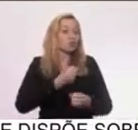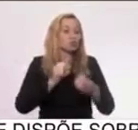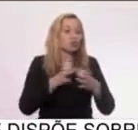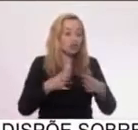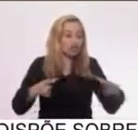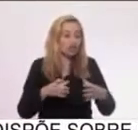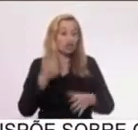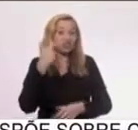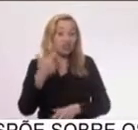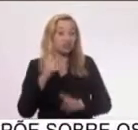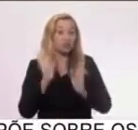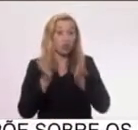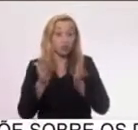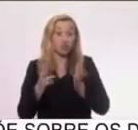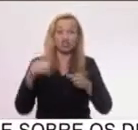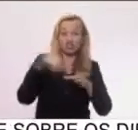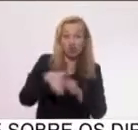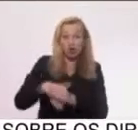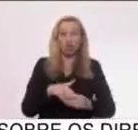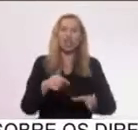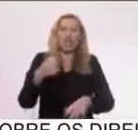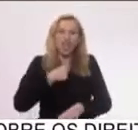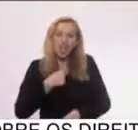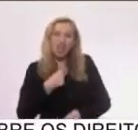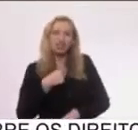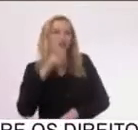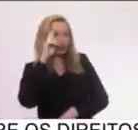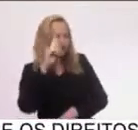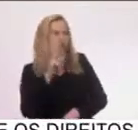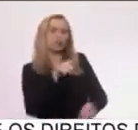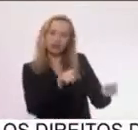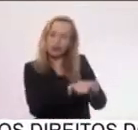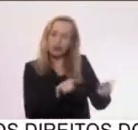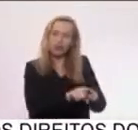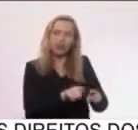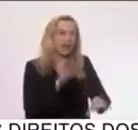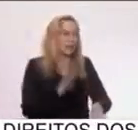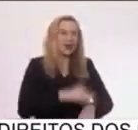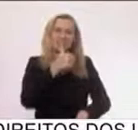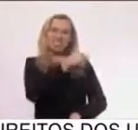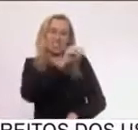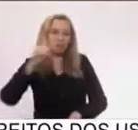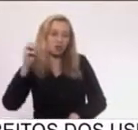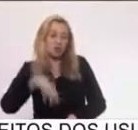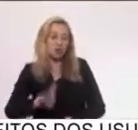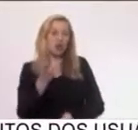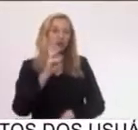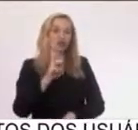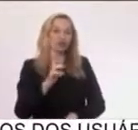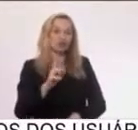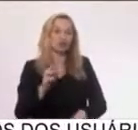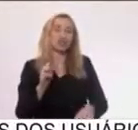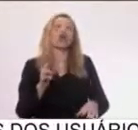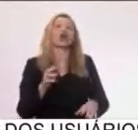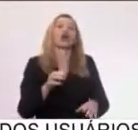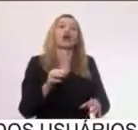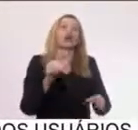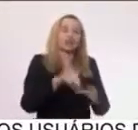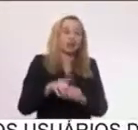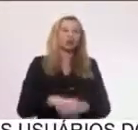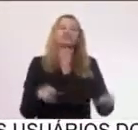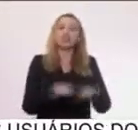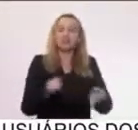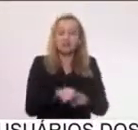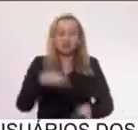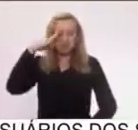quantidade avassaladora de votos, tanto eu como Vossa Excelência, com mais de 100 mil votos nas urnas, o que levou Jair Messias